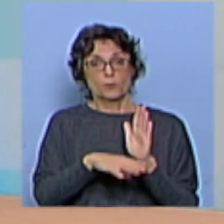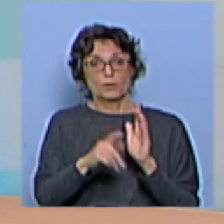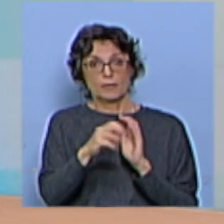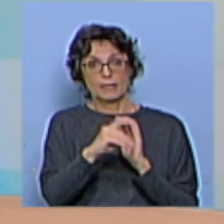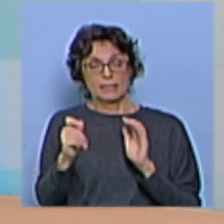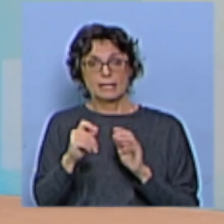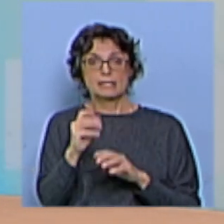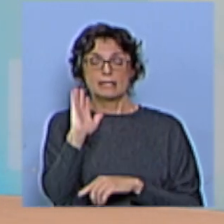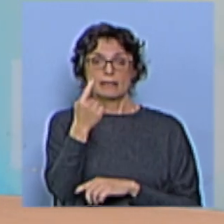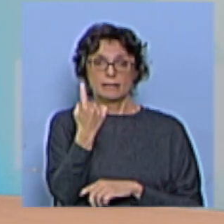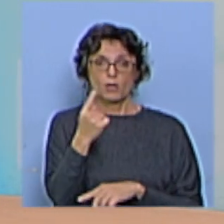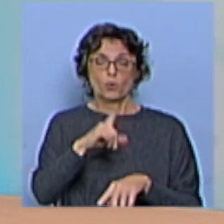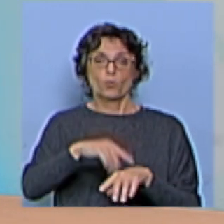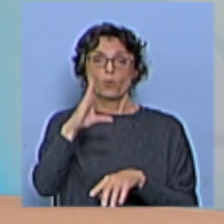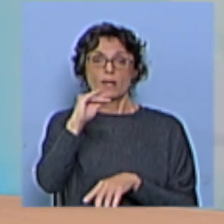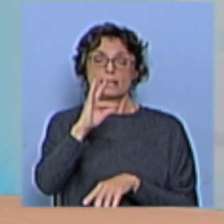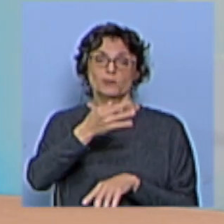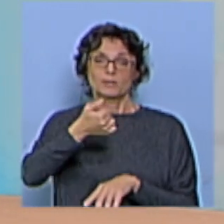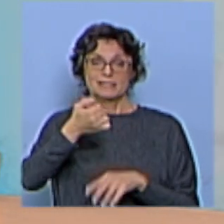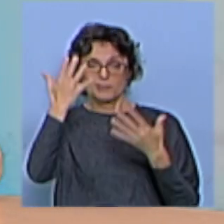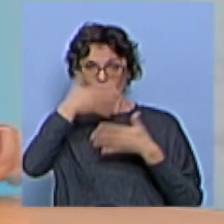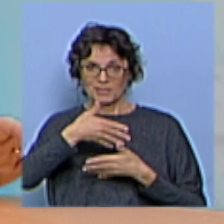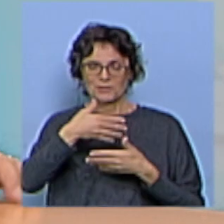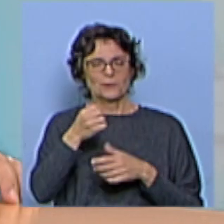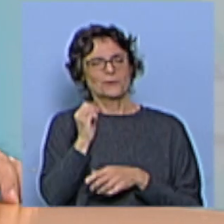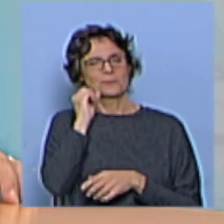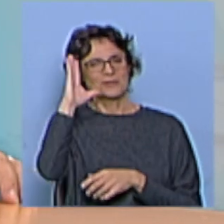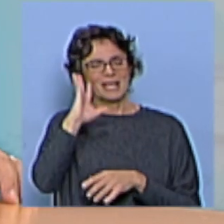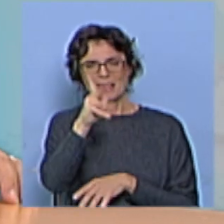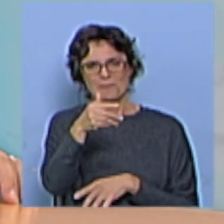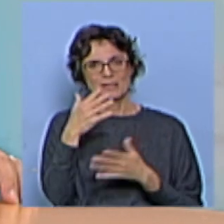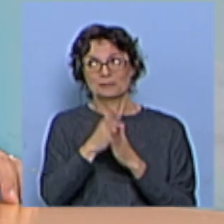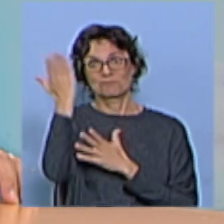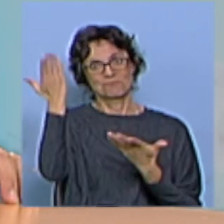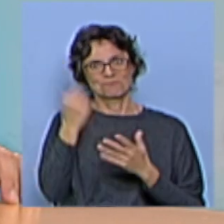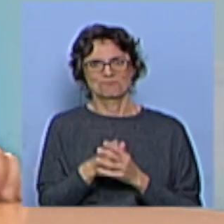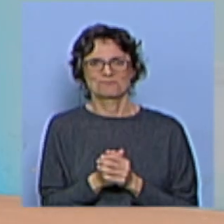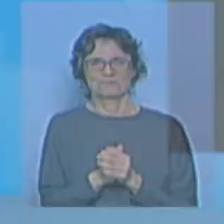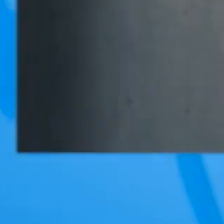1 quando forem 22h45. Tenha então uma boa tarde e até amanhã, se Deus quiser.